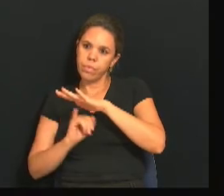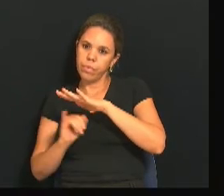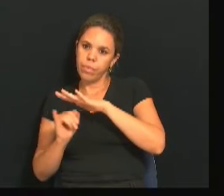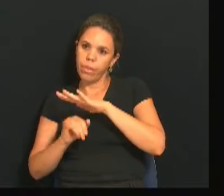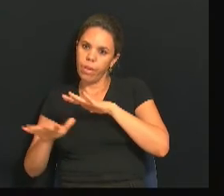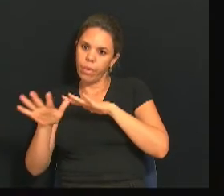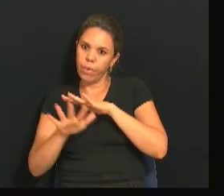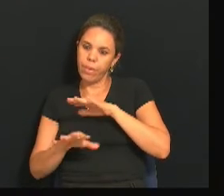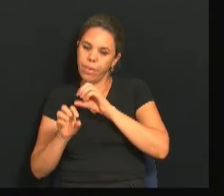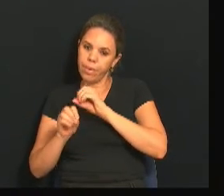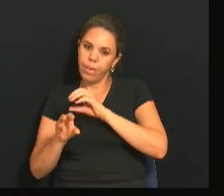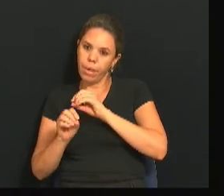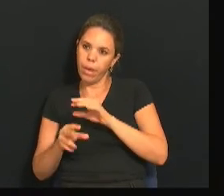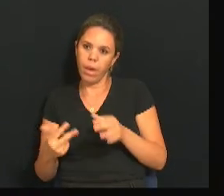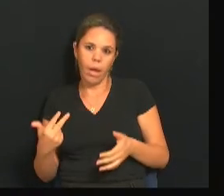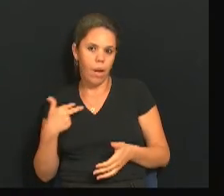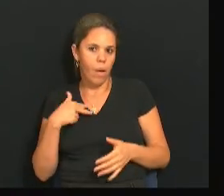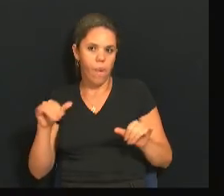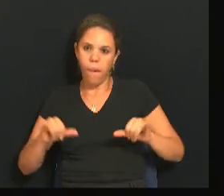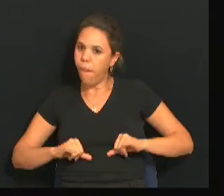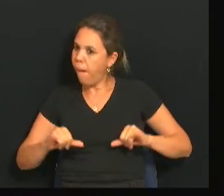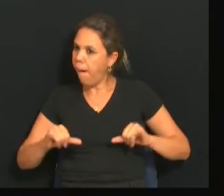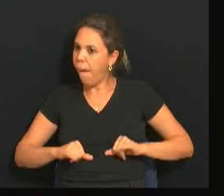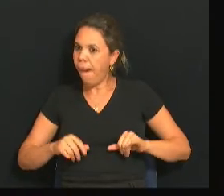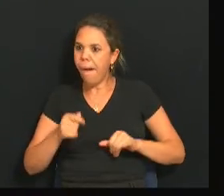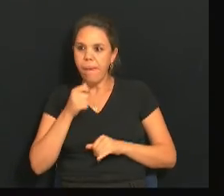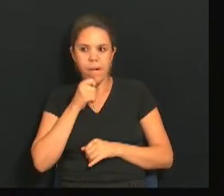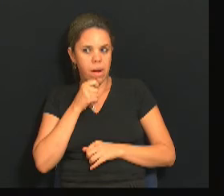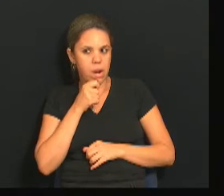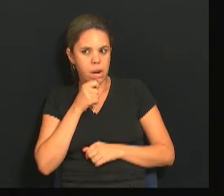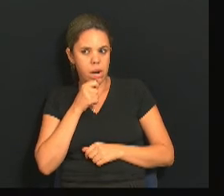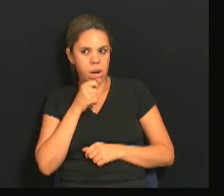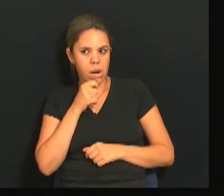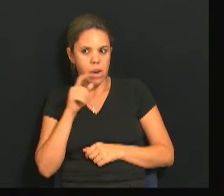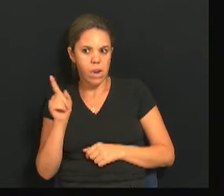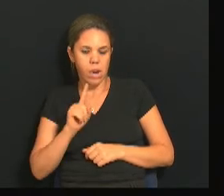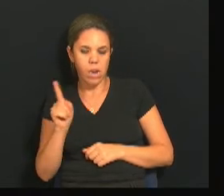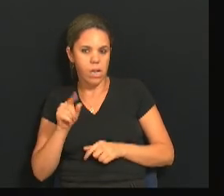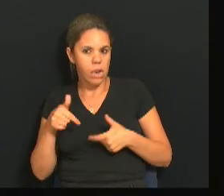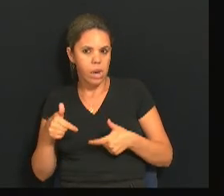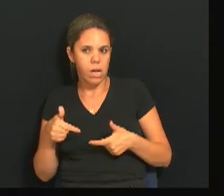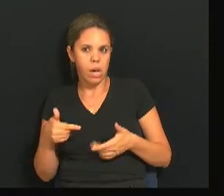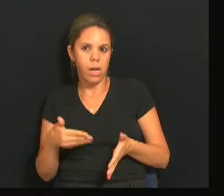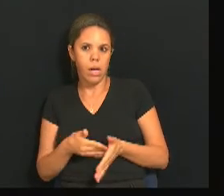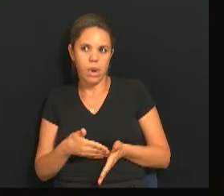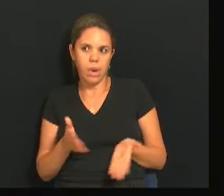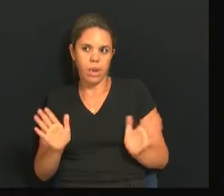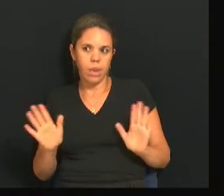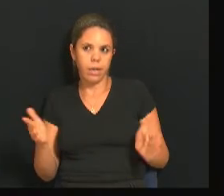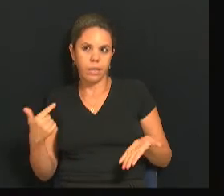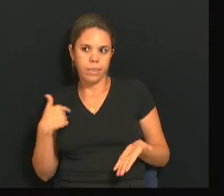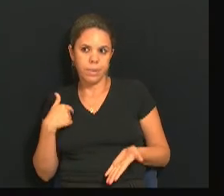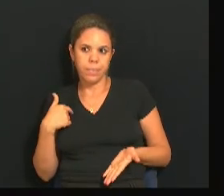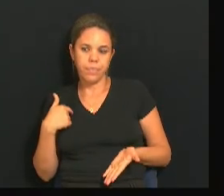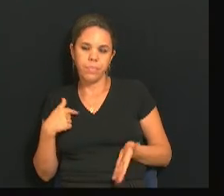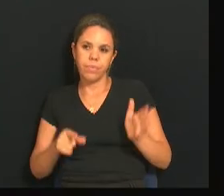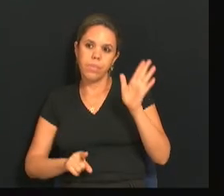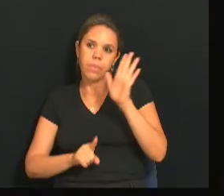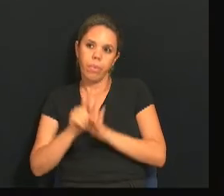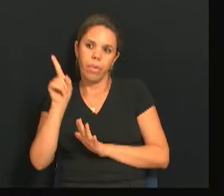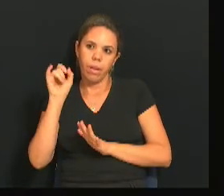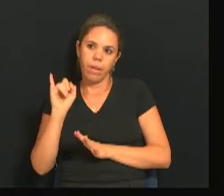instituições de ensino não podem sofrer esse tipo de intervenção. E quando eu perguntei se